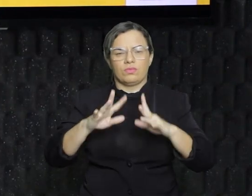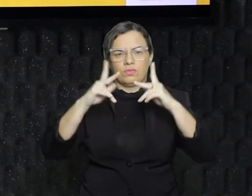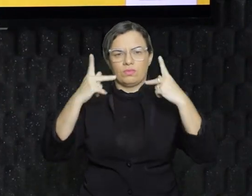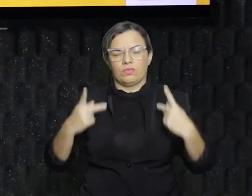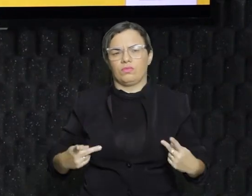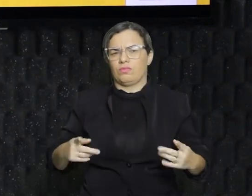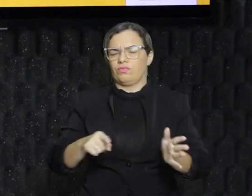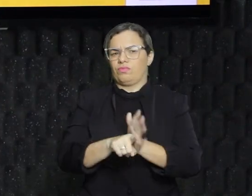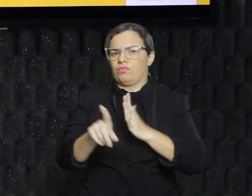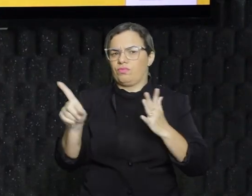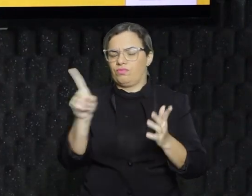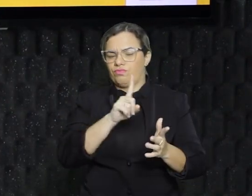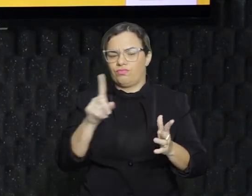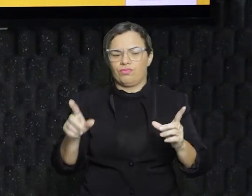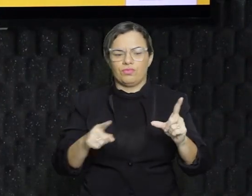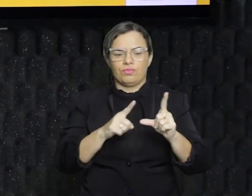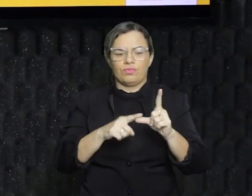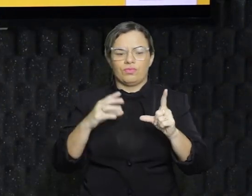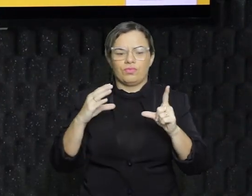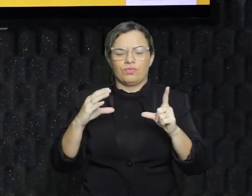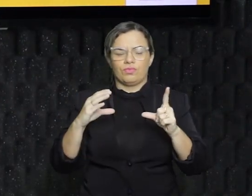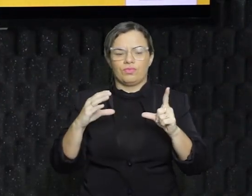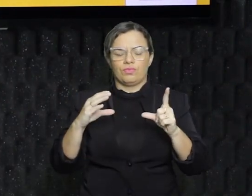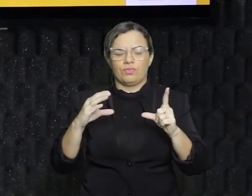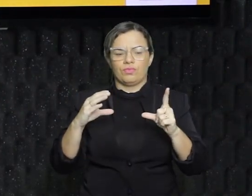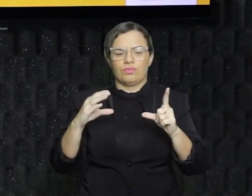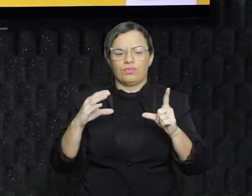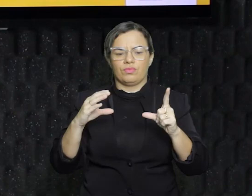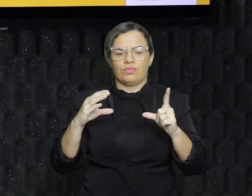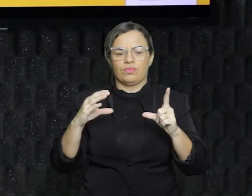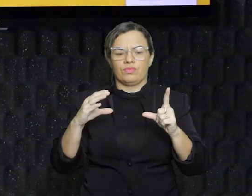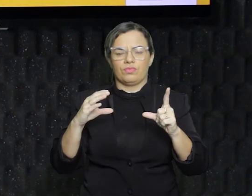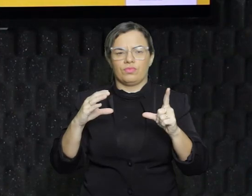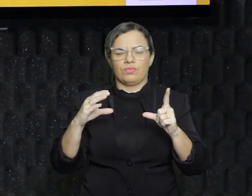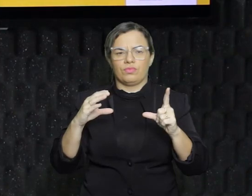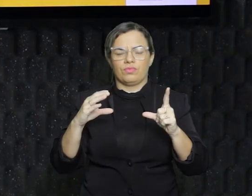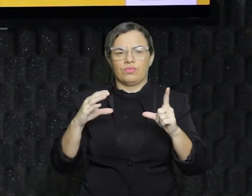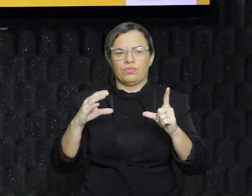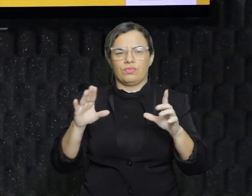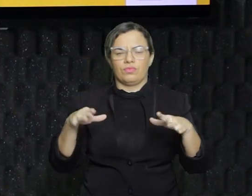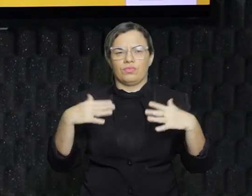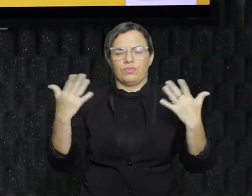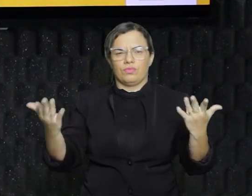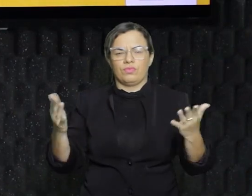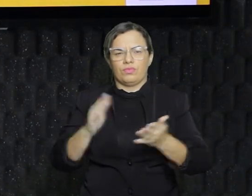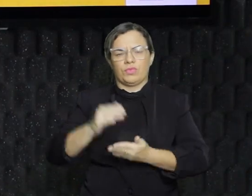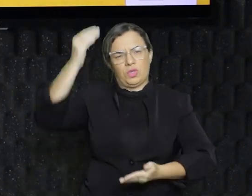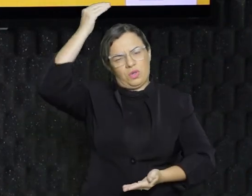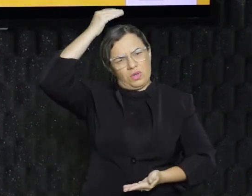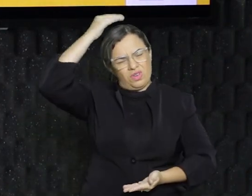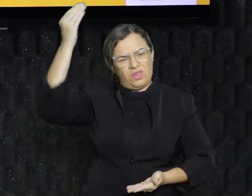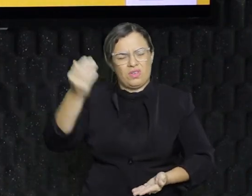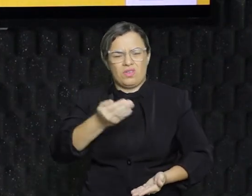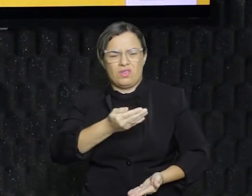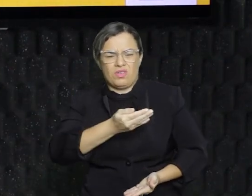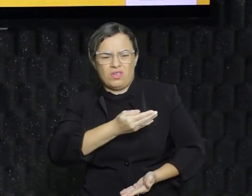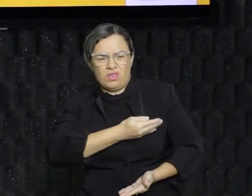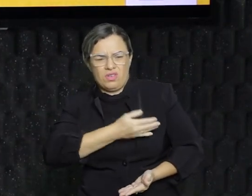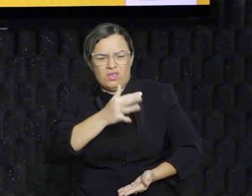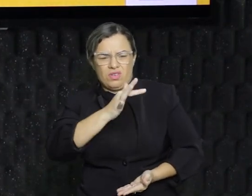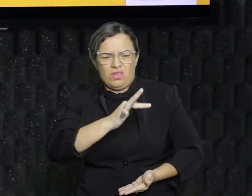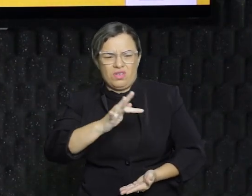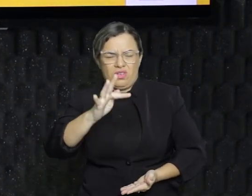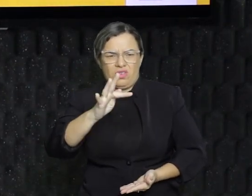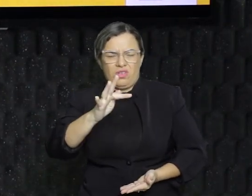aí, estudante? Não, né? Letra C, conectividade cultural, o Papa fez uma crítica ao processo de globalização desse